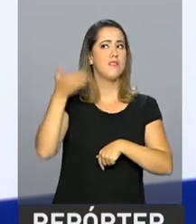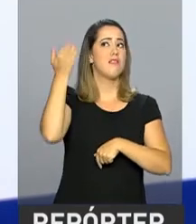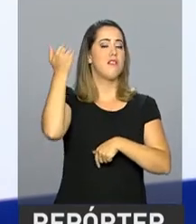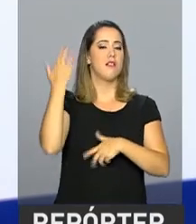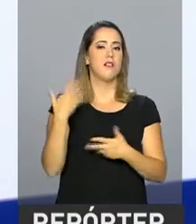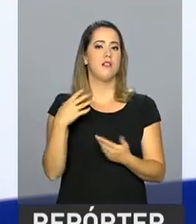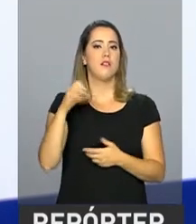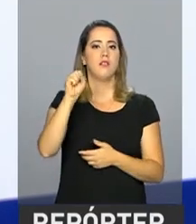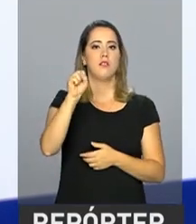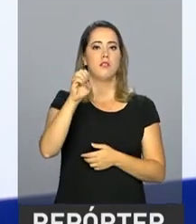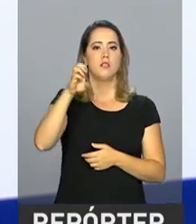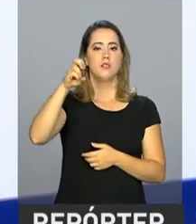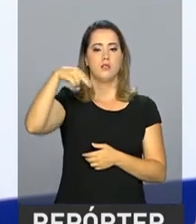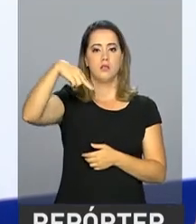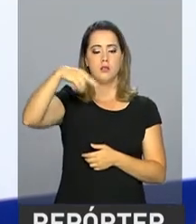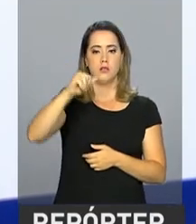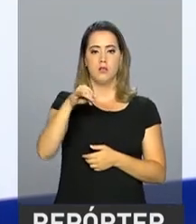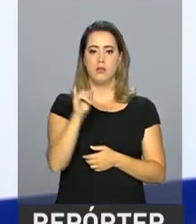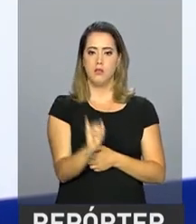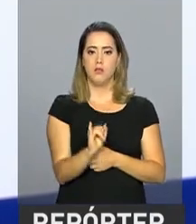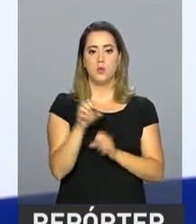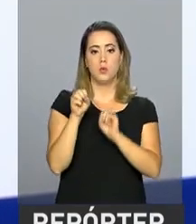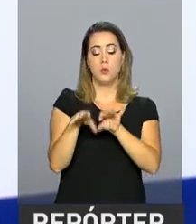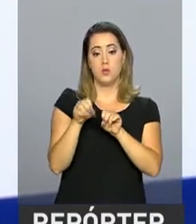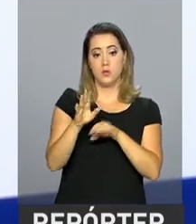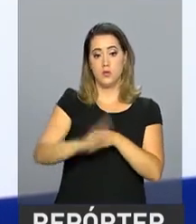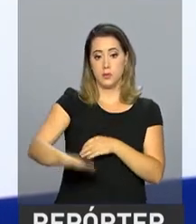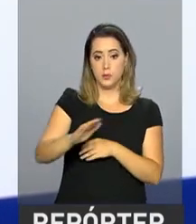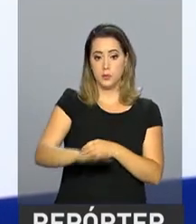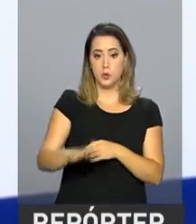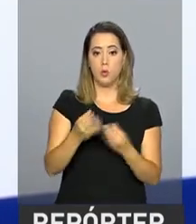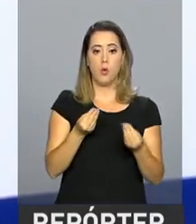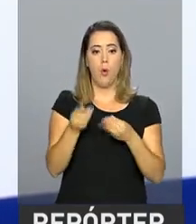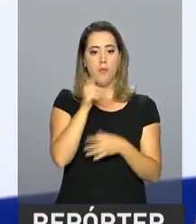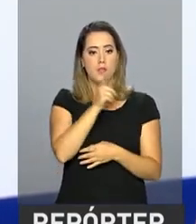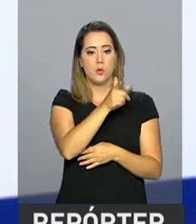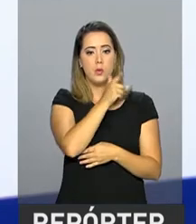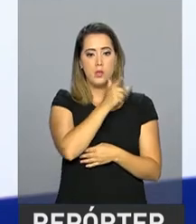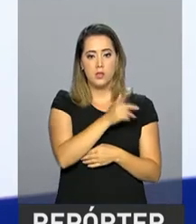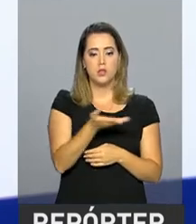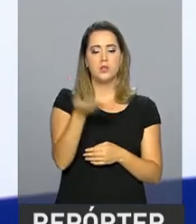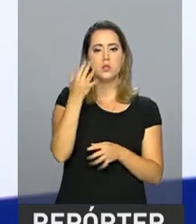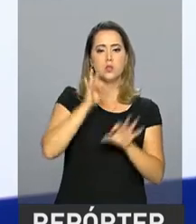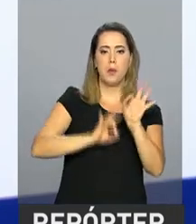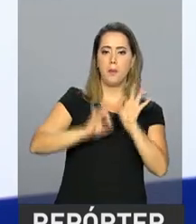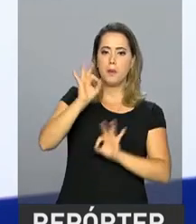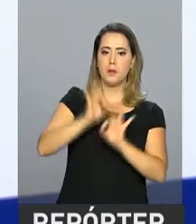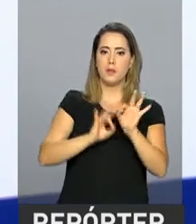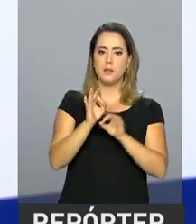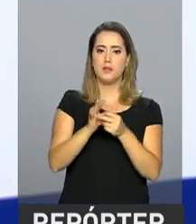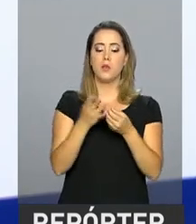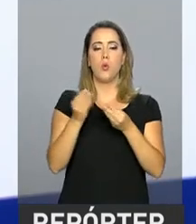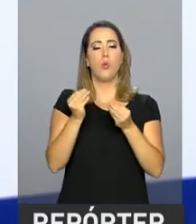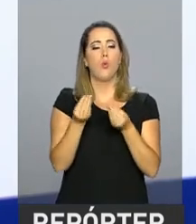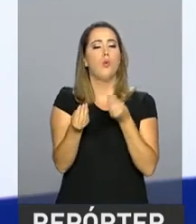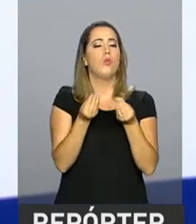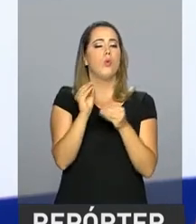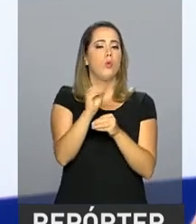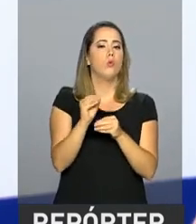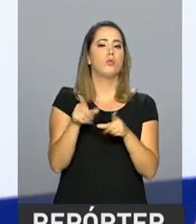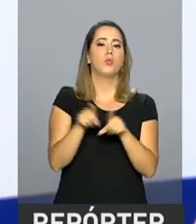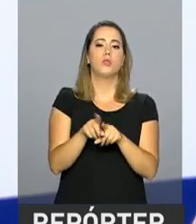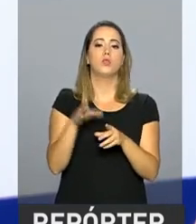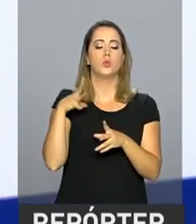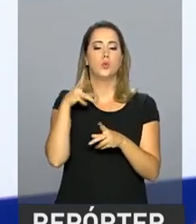no Senai, né, o curso que nós tivemos da educação infantil, da merenda infantil, da preparação, manipulação dos alimentos, tudo que eu aprendi